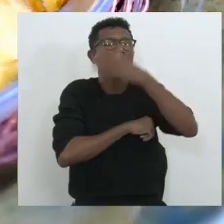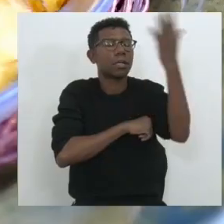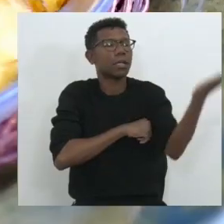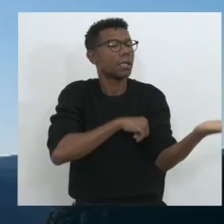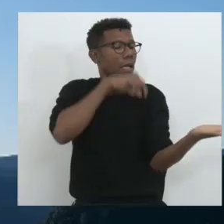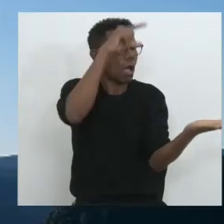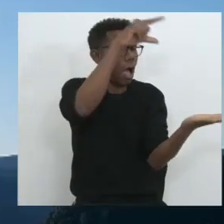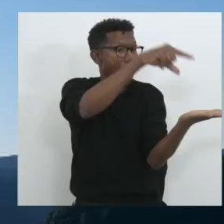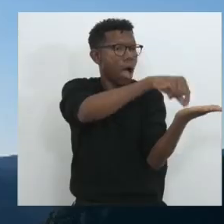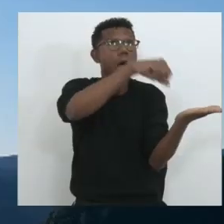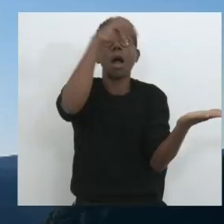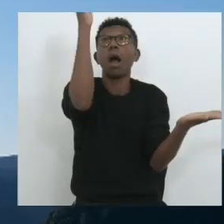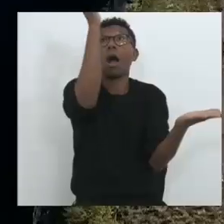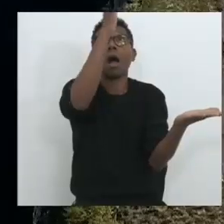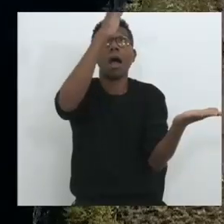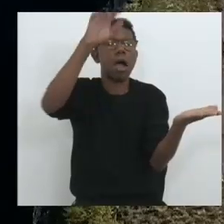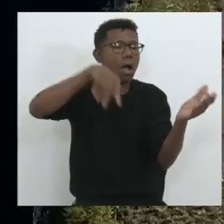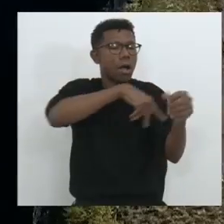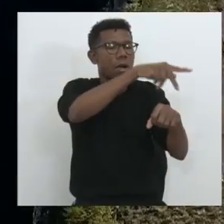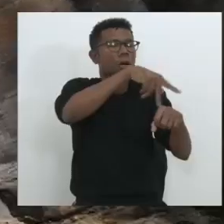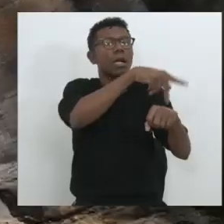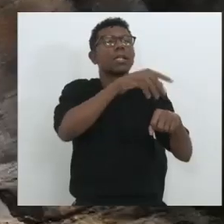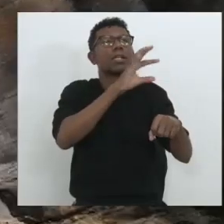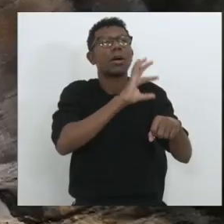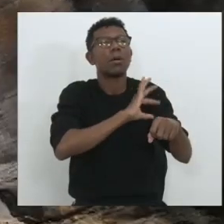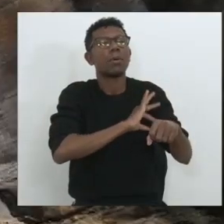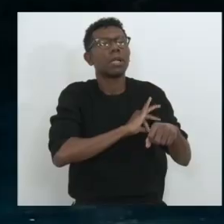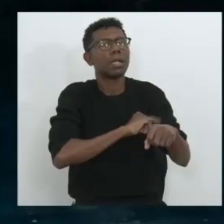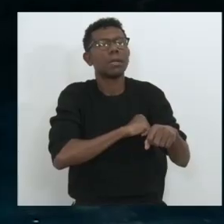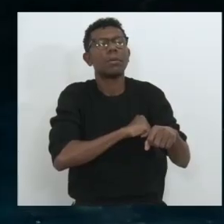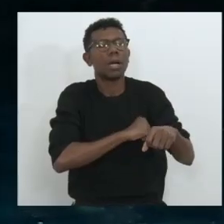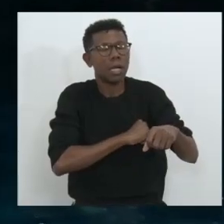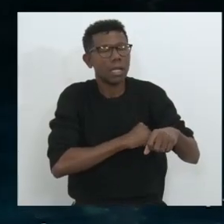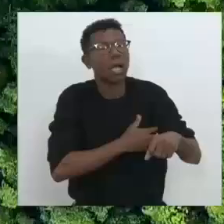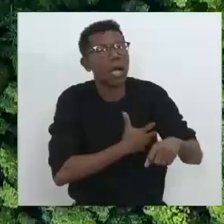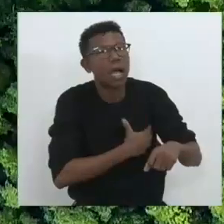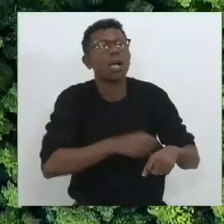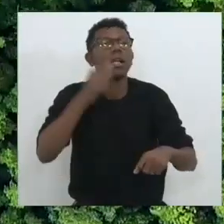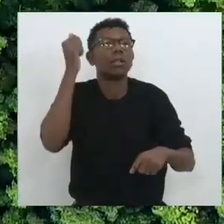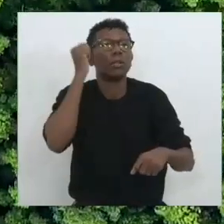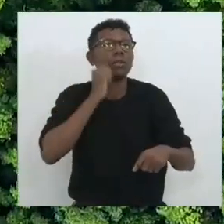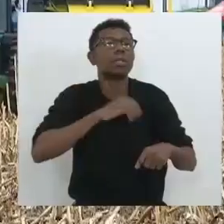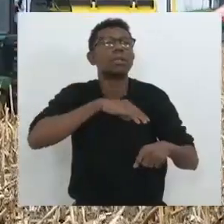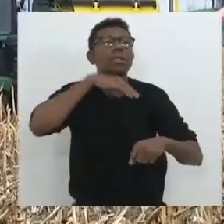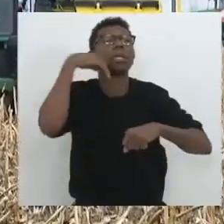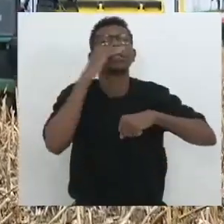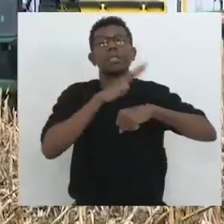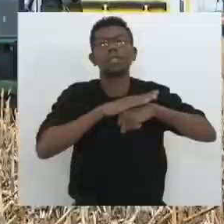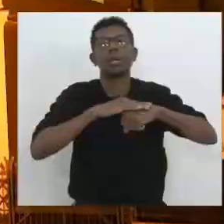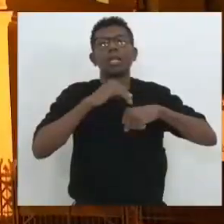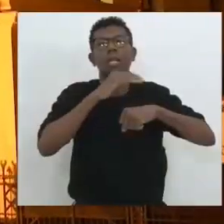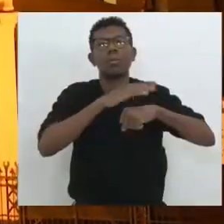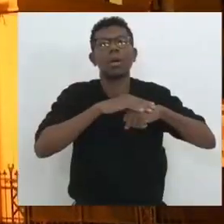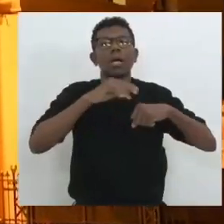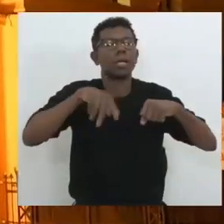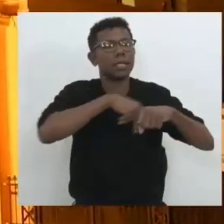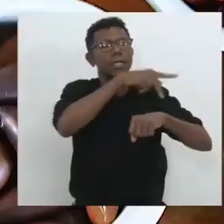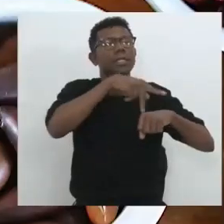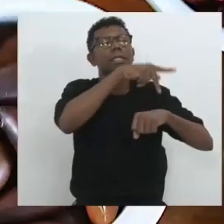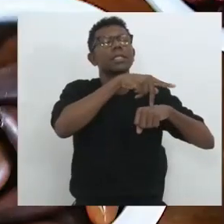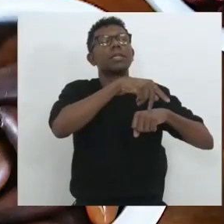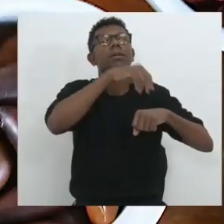Dourada entre outras milasas vi pária amada nos filos D SAS